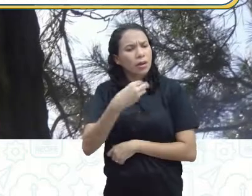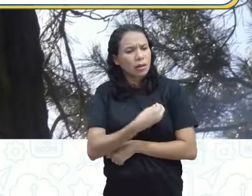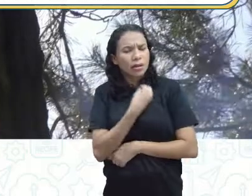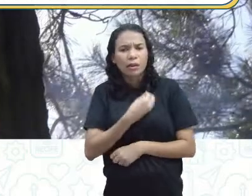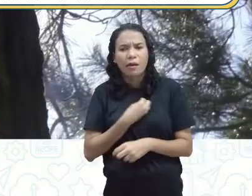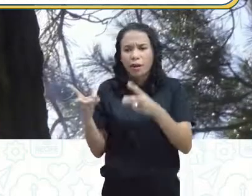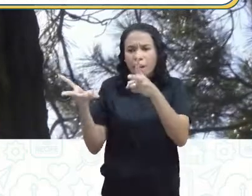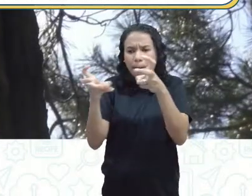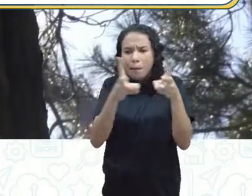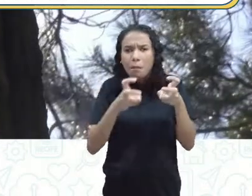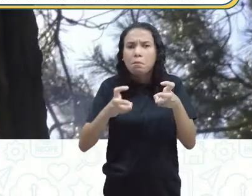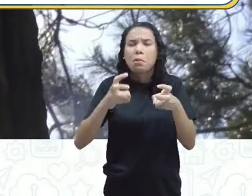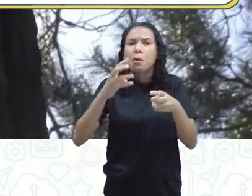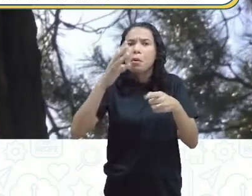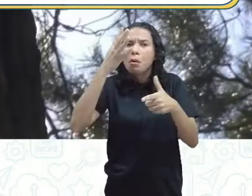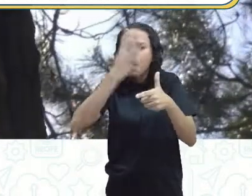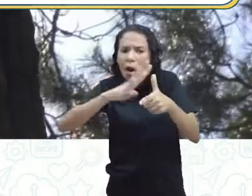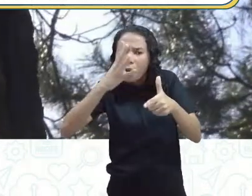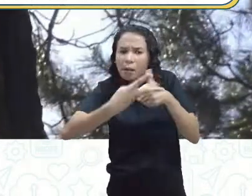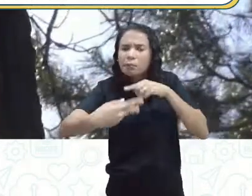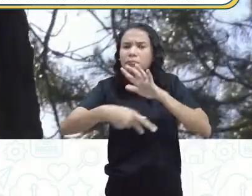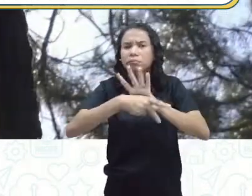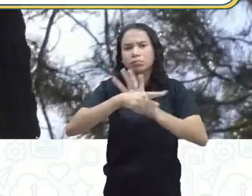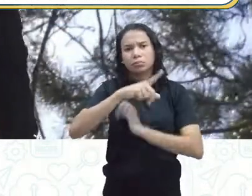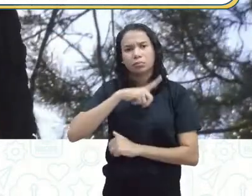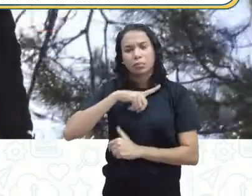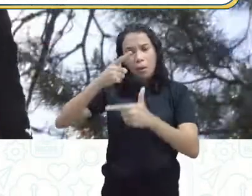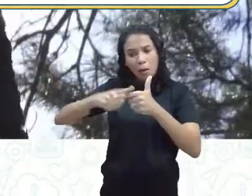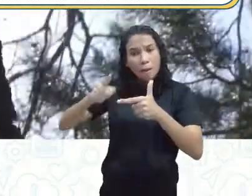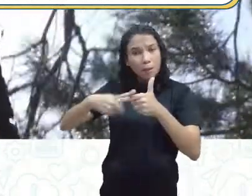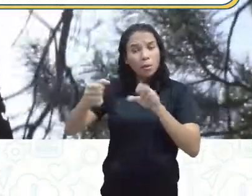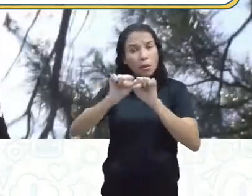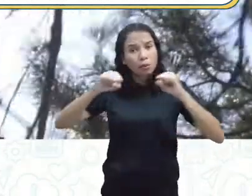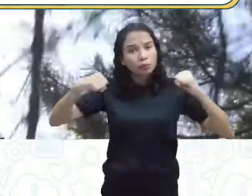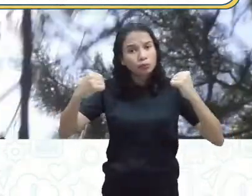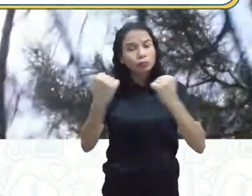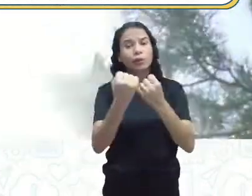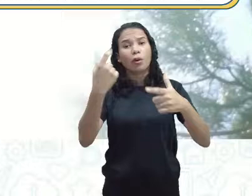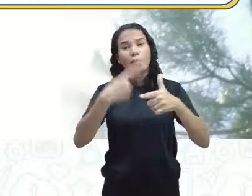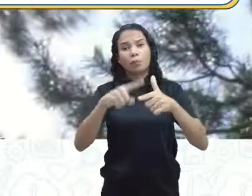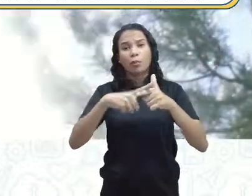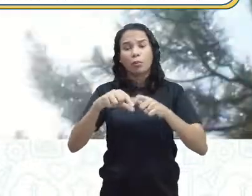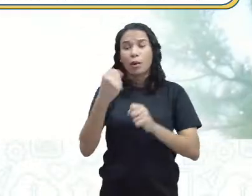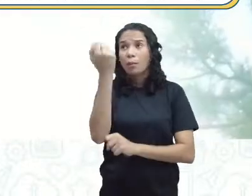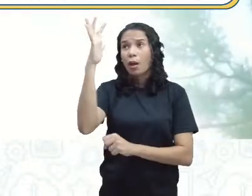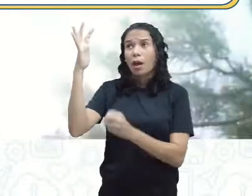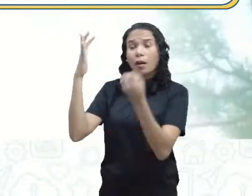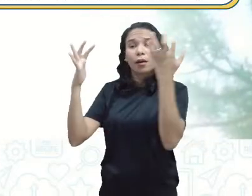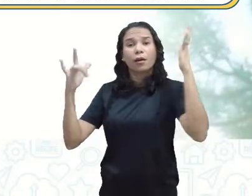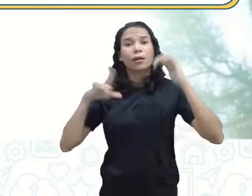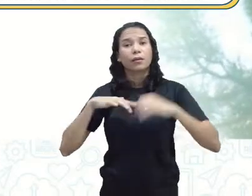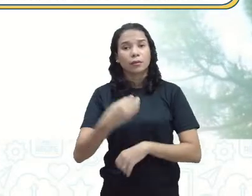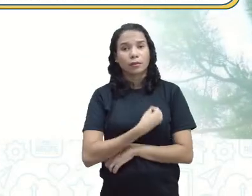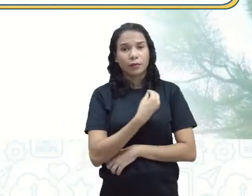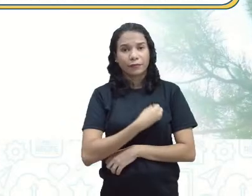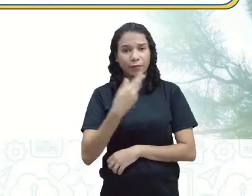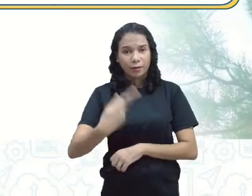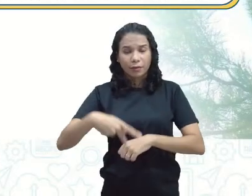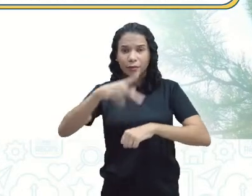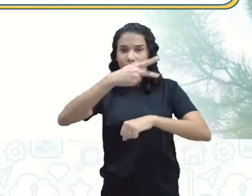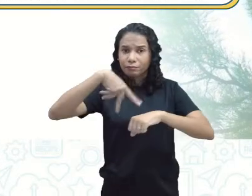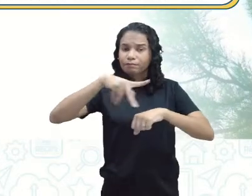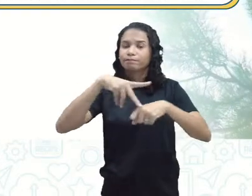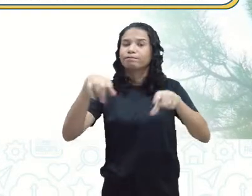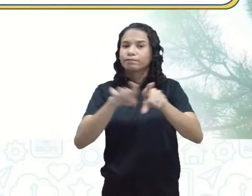as crises, né, os problemas ambientais, os problemas sociais que a gente enfrenta no nosso país. E é uma